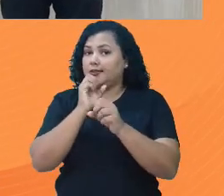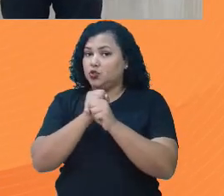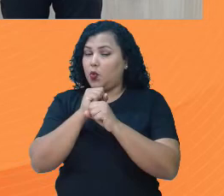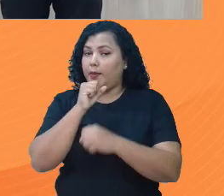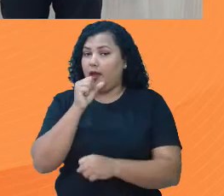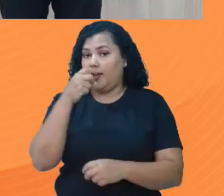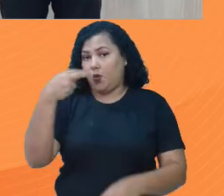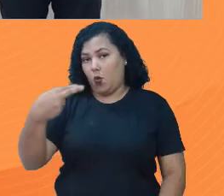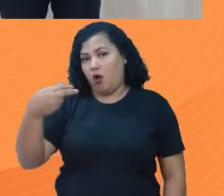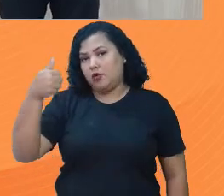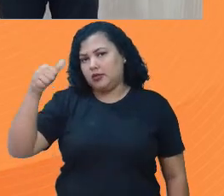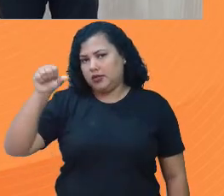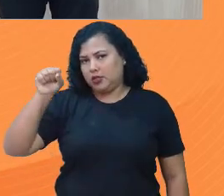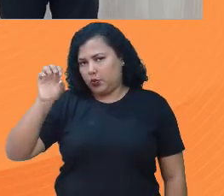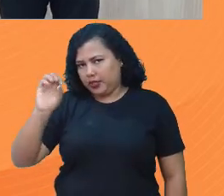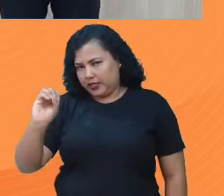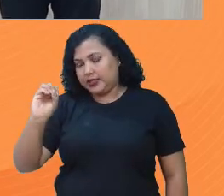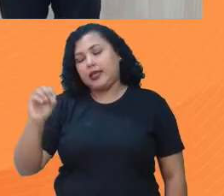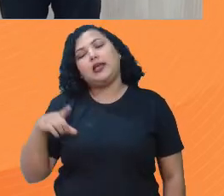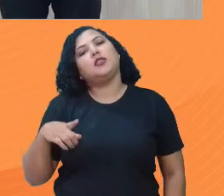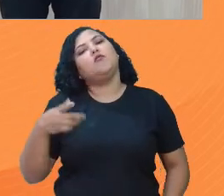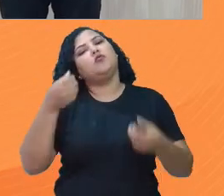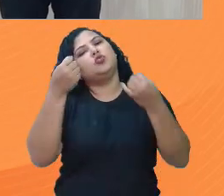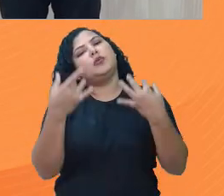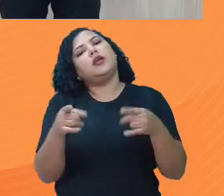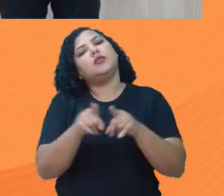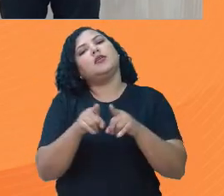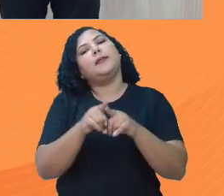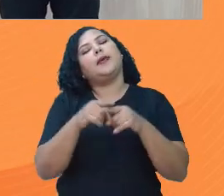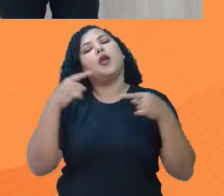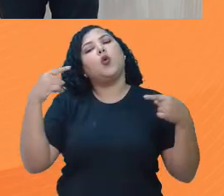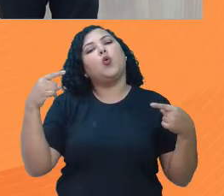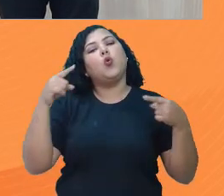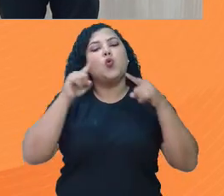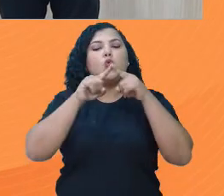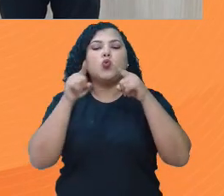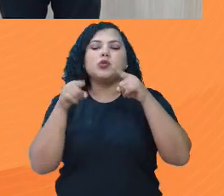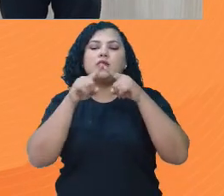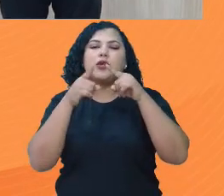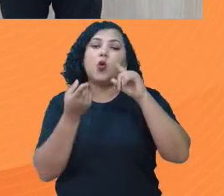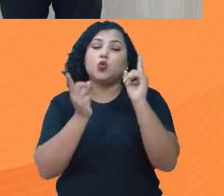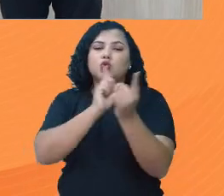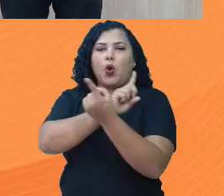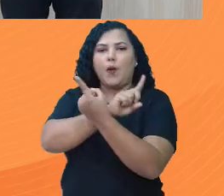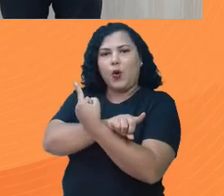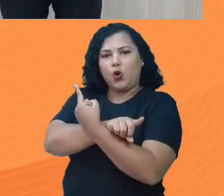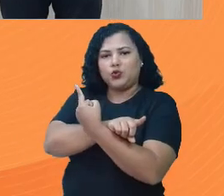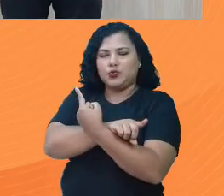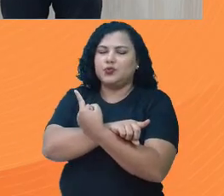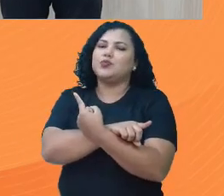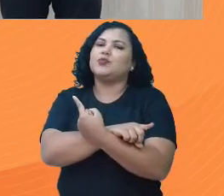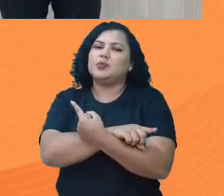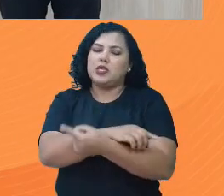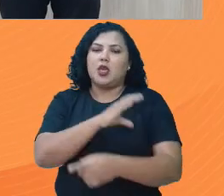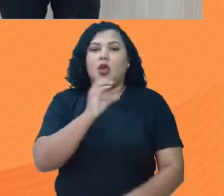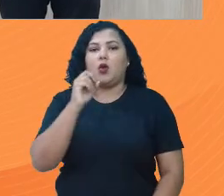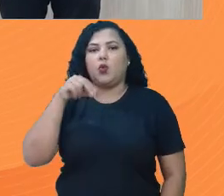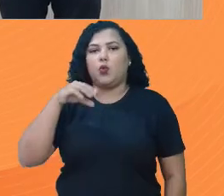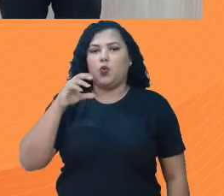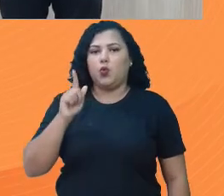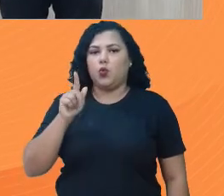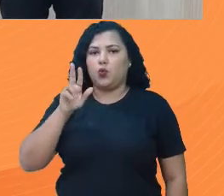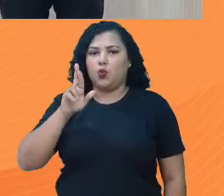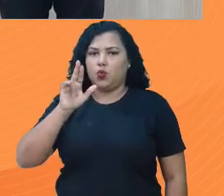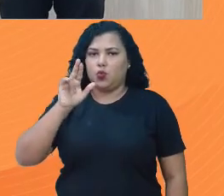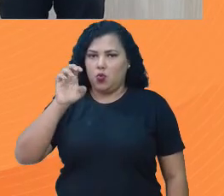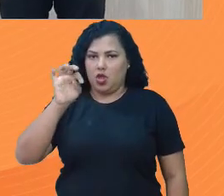é igual a 180, e vamos falar também dos ângulos opostos pelo vértice, tá? Que são ângulos congruentes, ou seja,